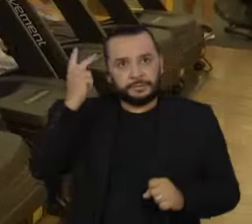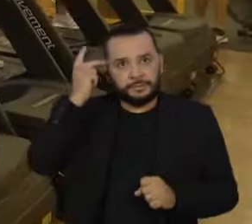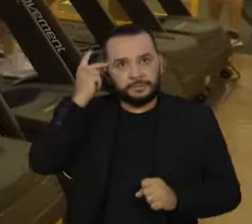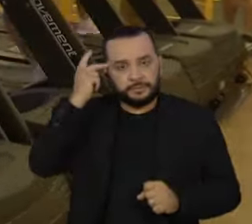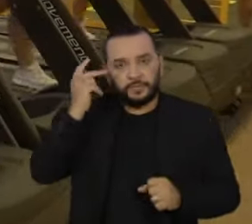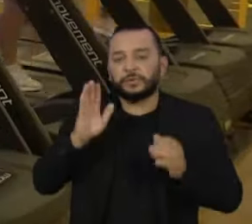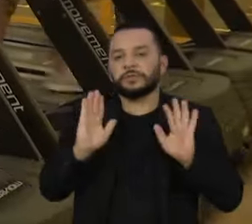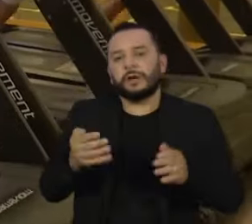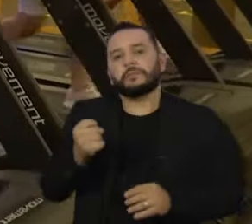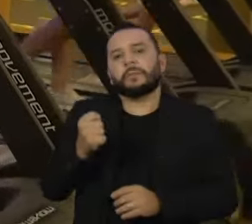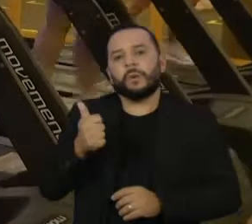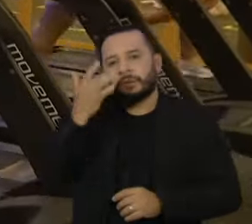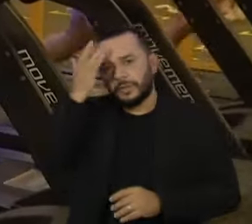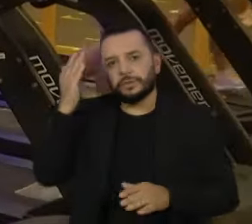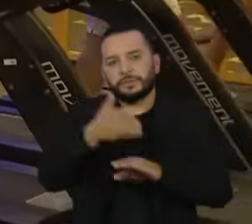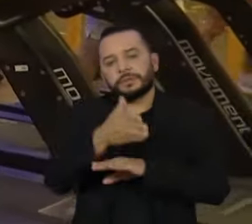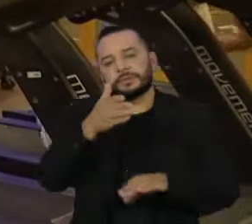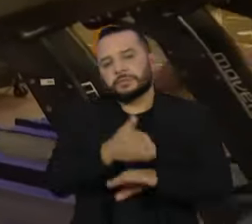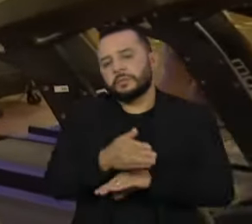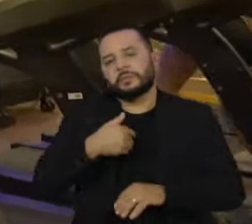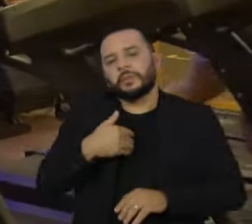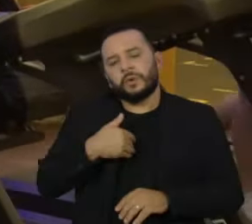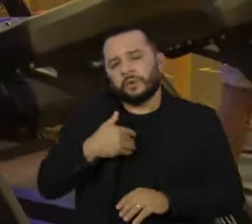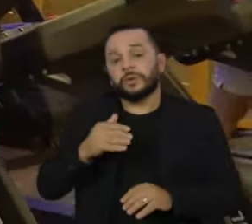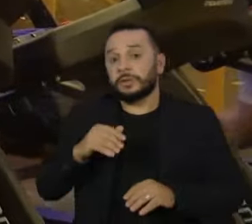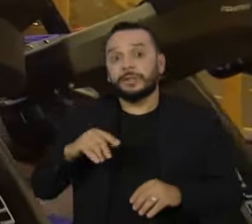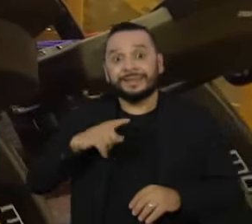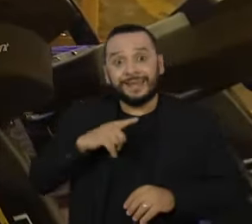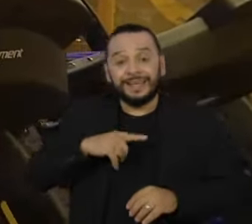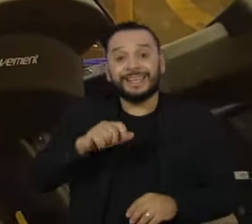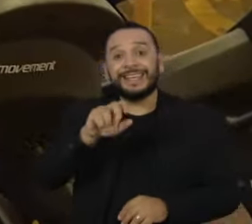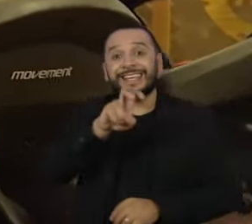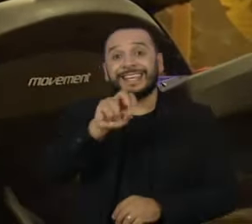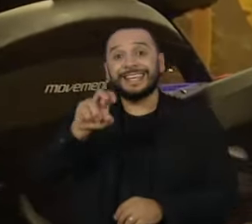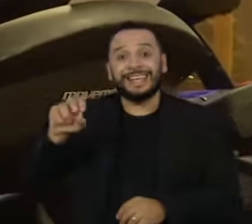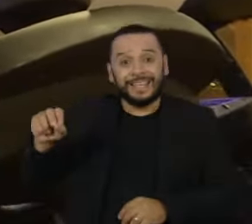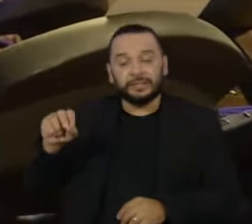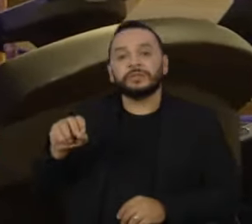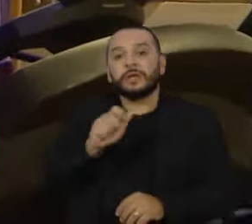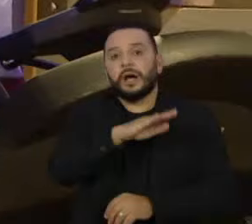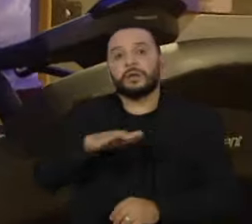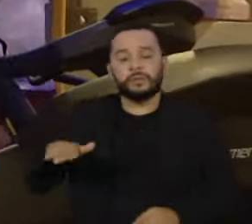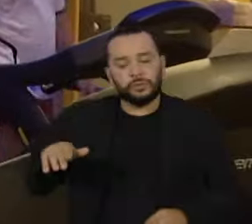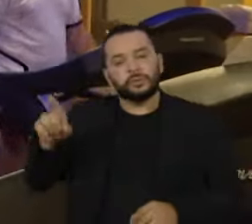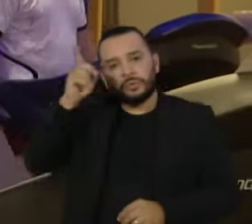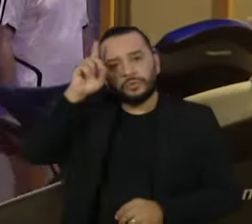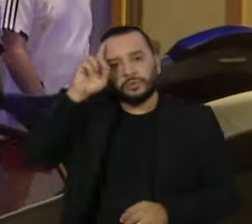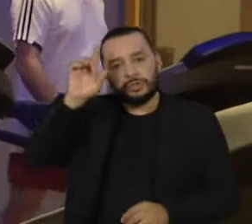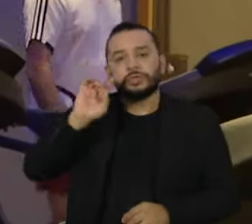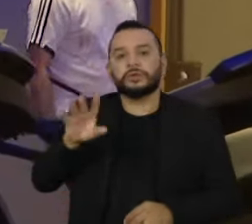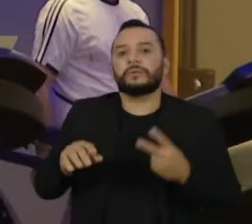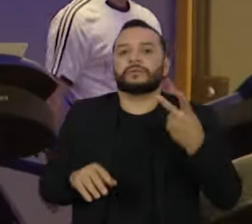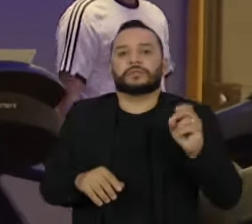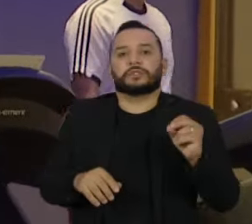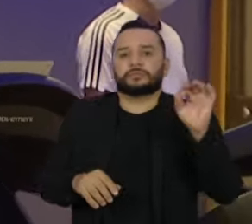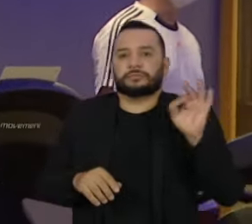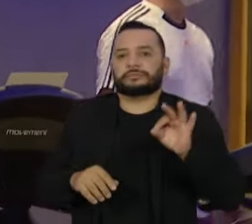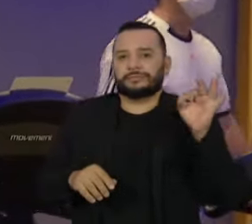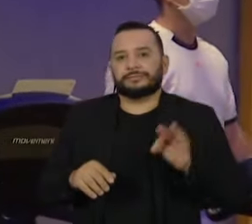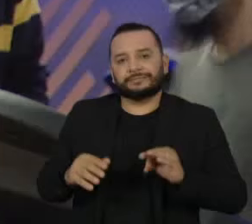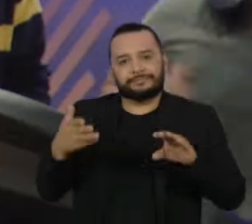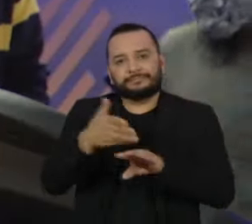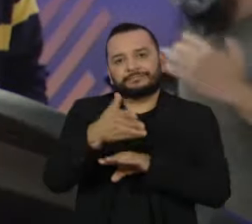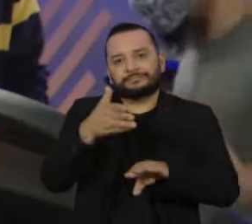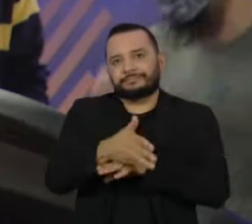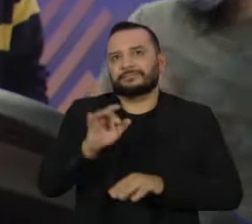foi baixo. Dos mais de 500 alunos que costumam passar por aqui todos os dias, somente um quinto aproveitou a reabertura para voltar aos